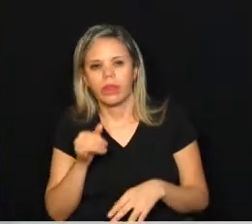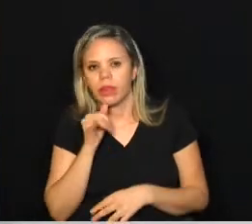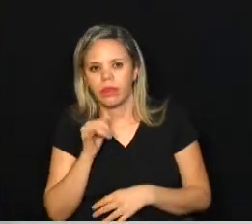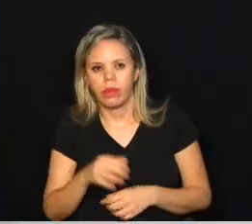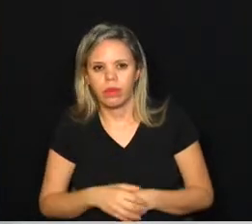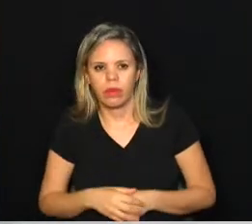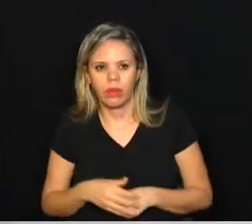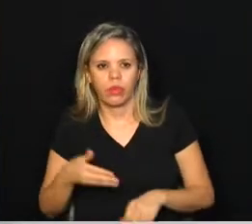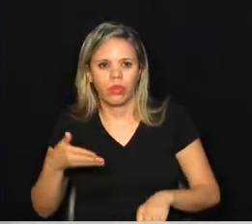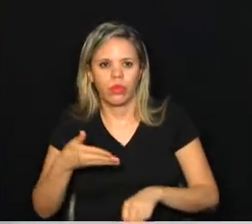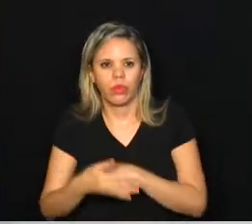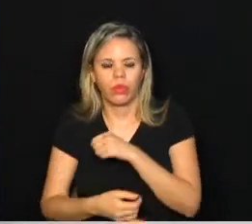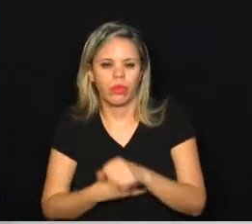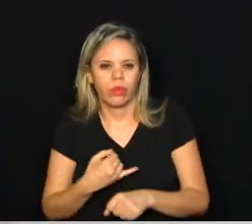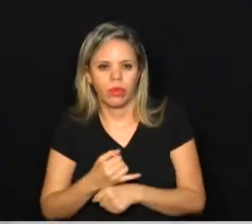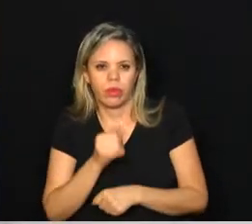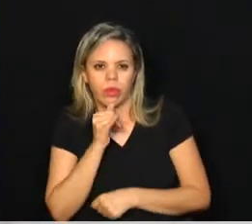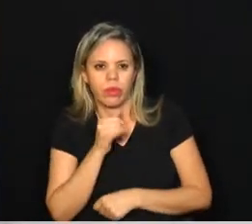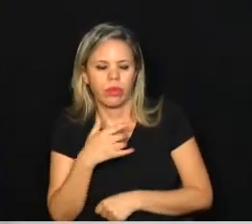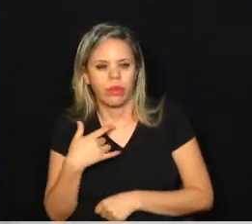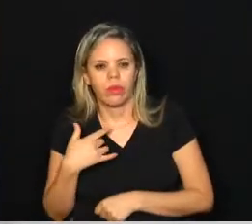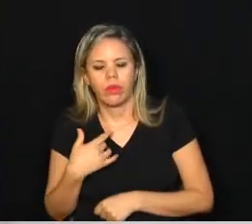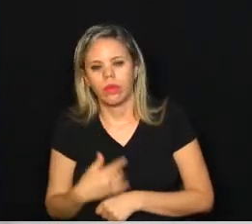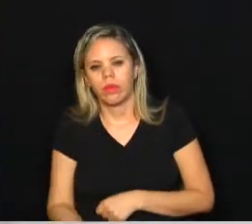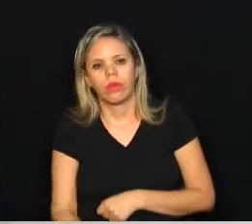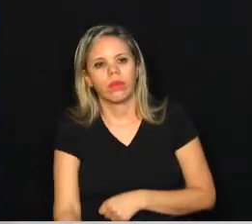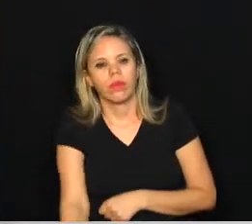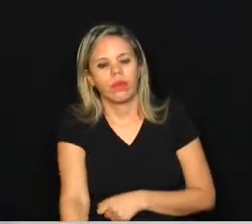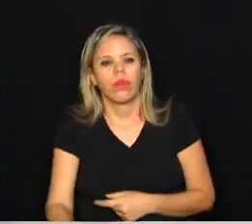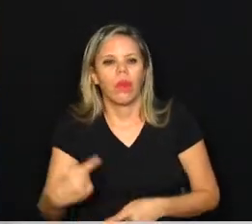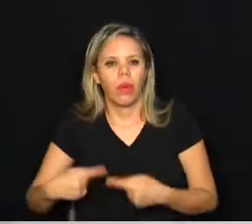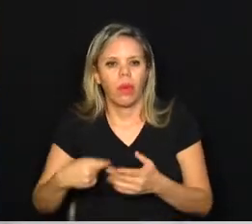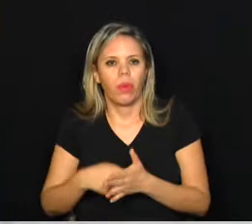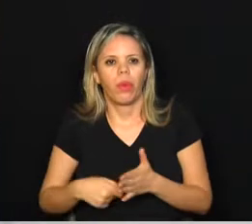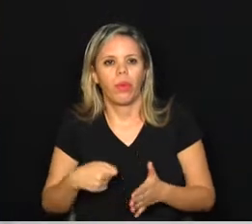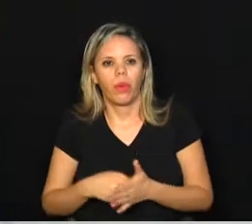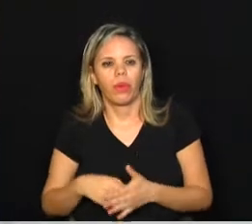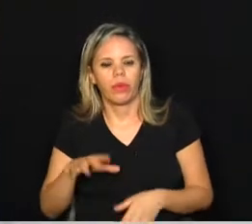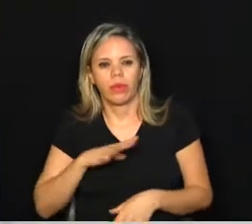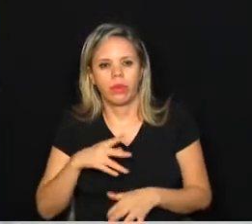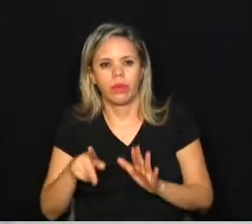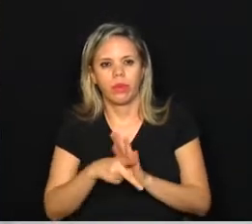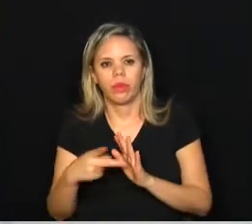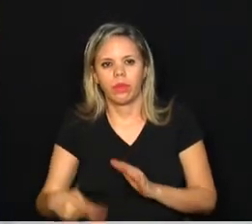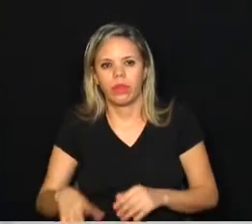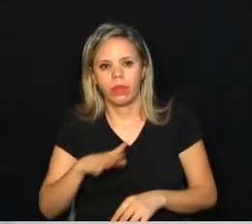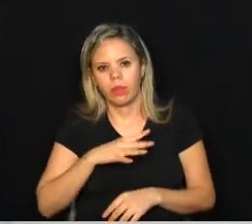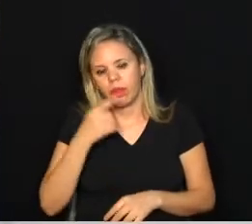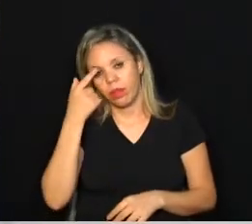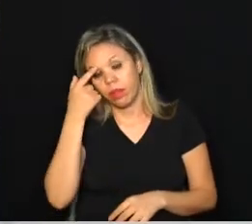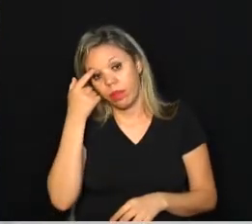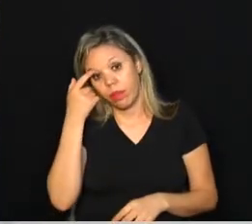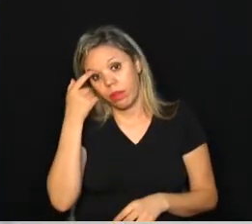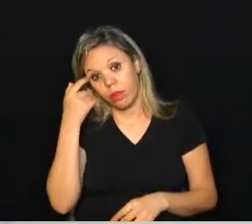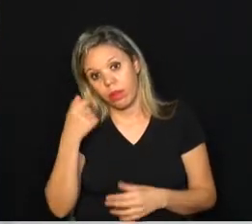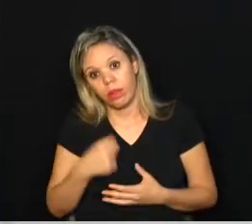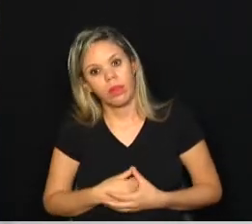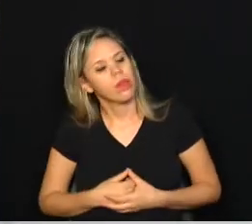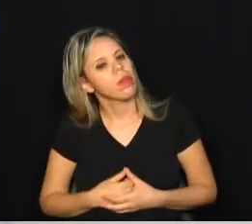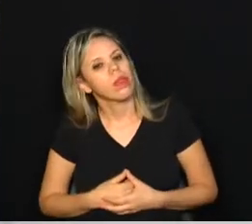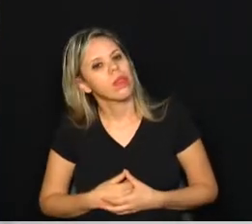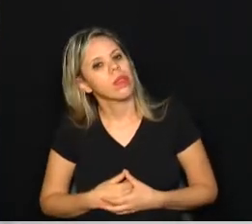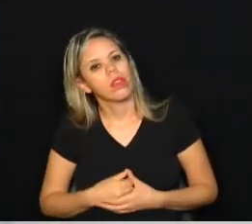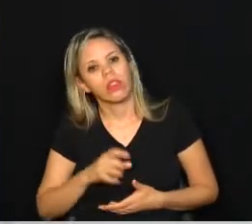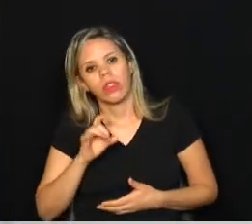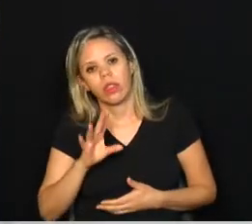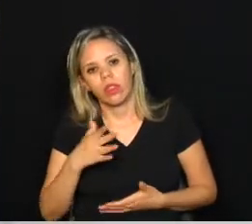o acesso à internet é uma política da cidade, né? É uma coisa que não passa